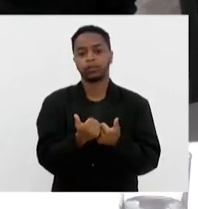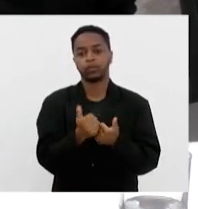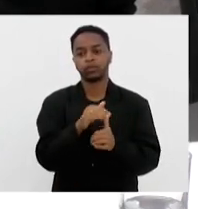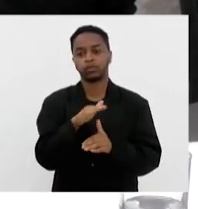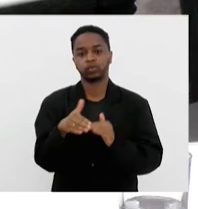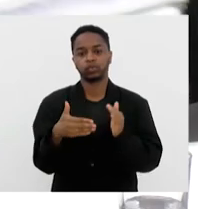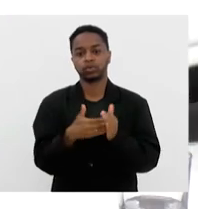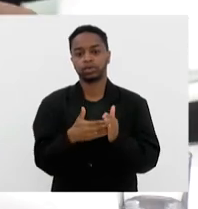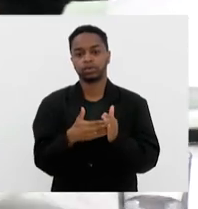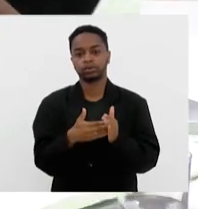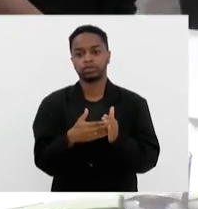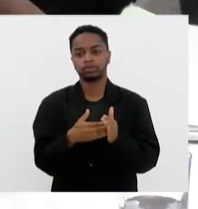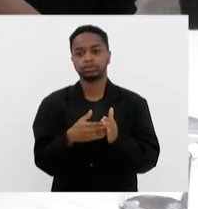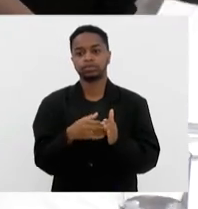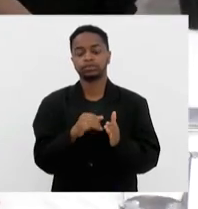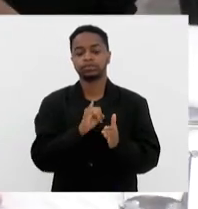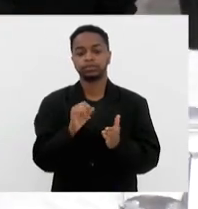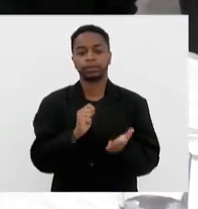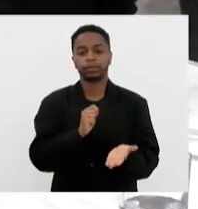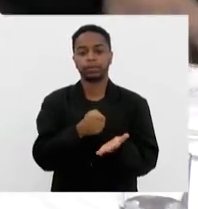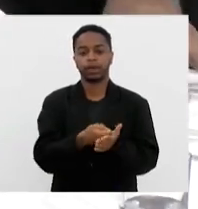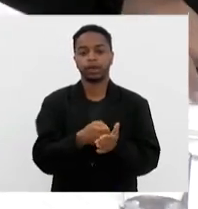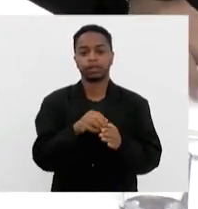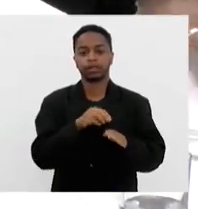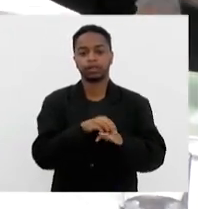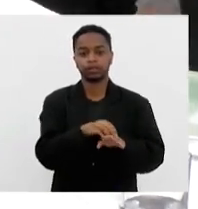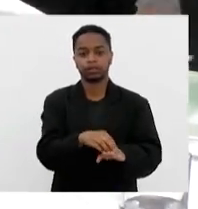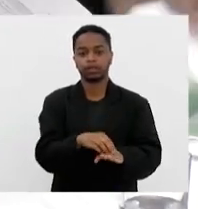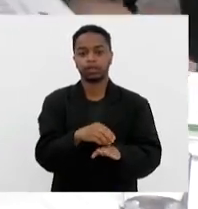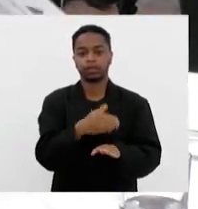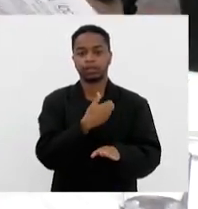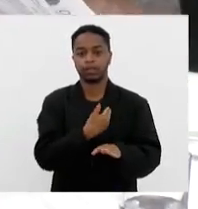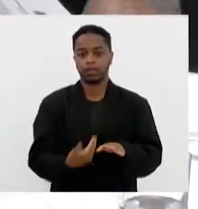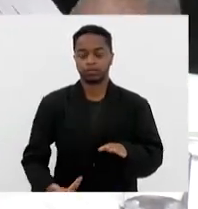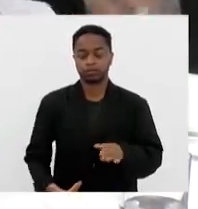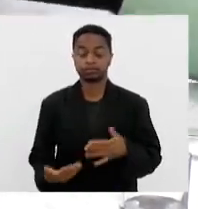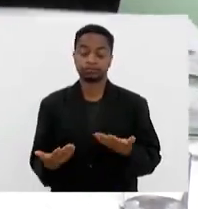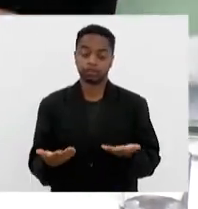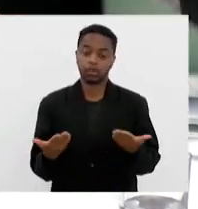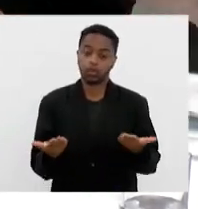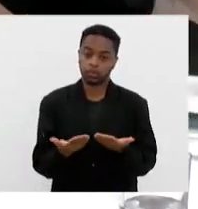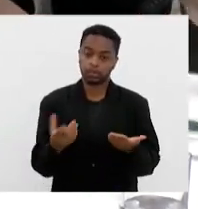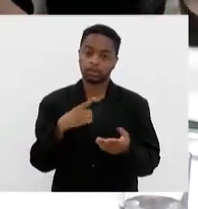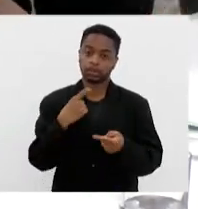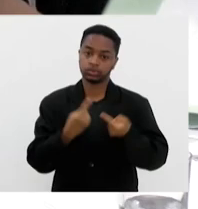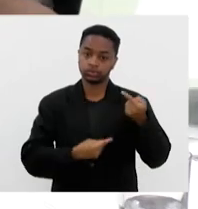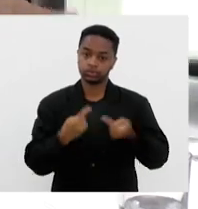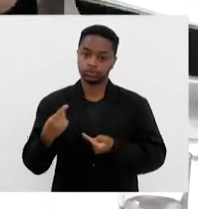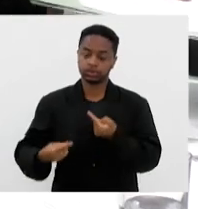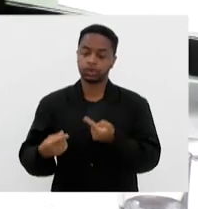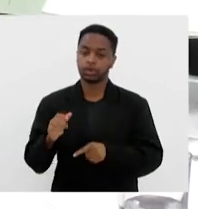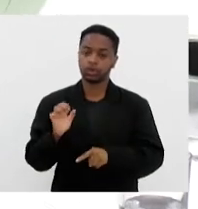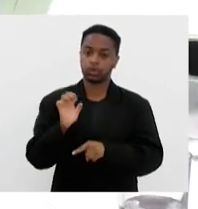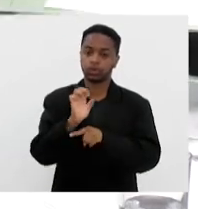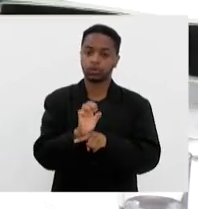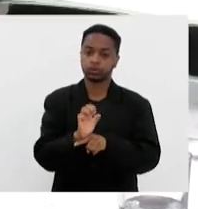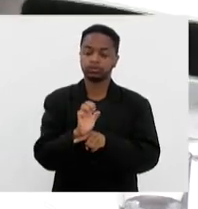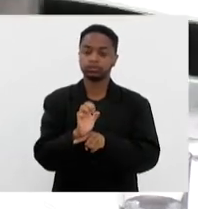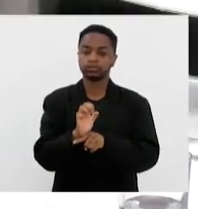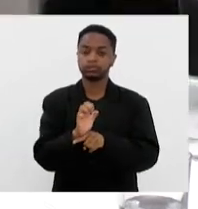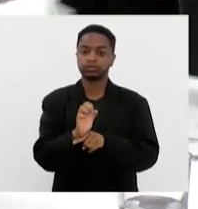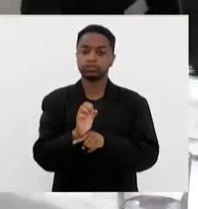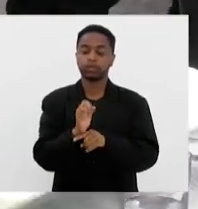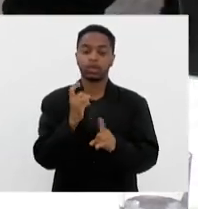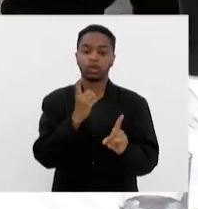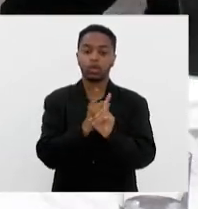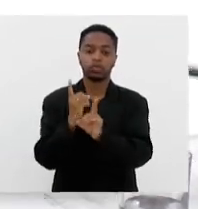para financiamento do transporte público. Uma discussão que hoje, inclusive, há um encontro aí de secretários estaduais de transporte do Brasil inteiro, aqui no Rio